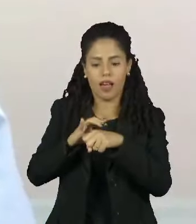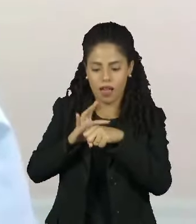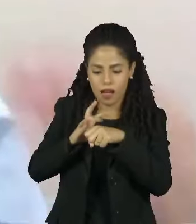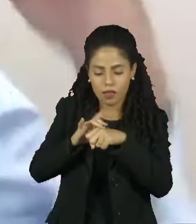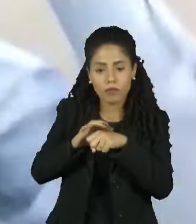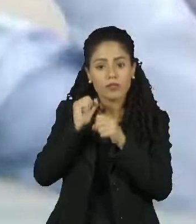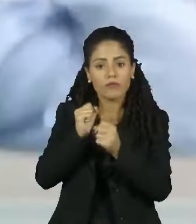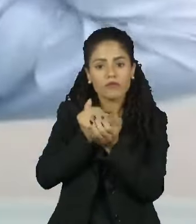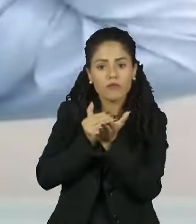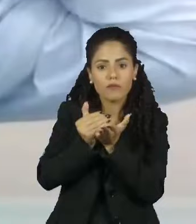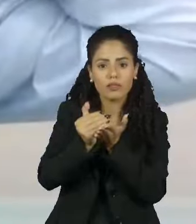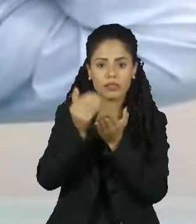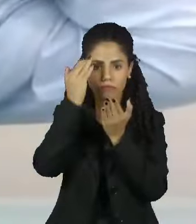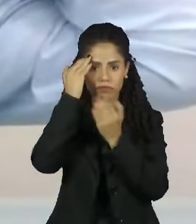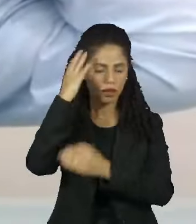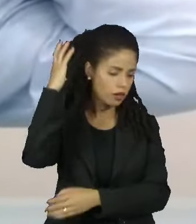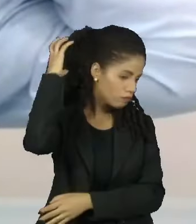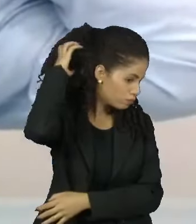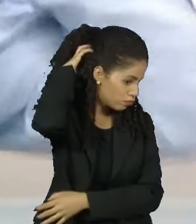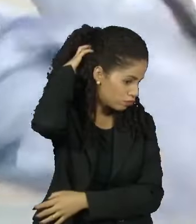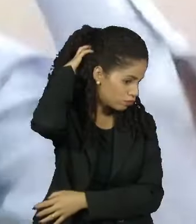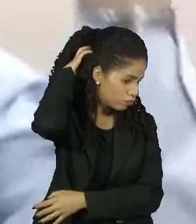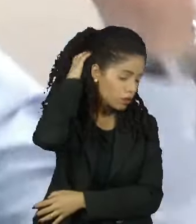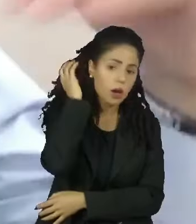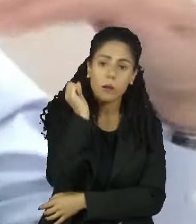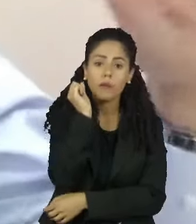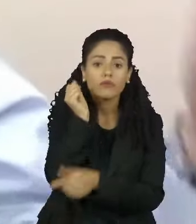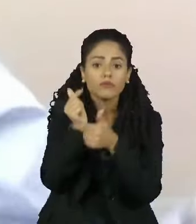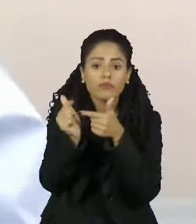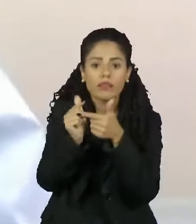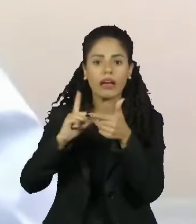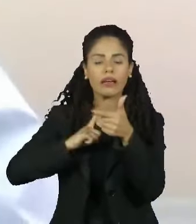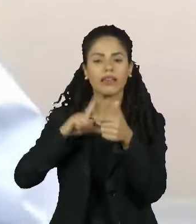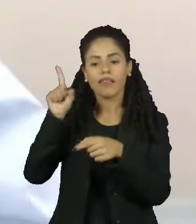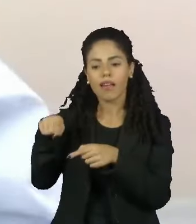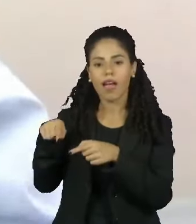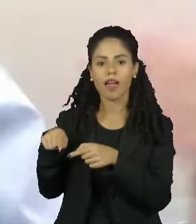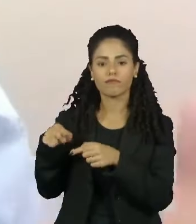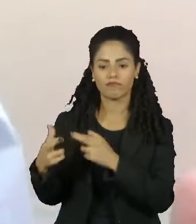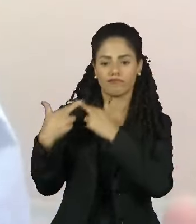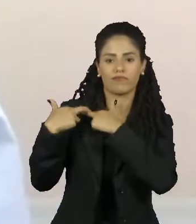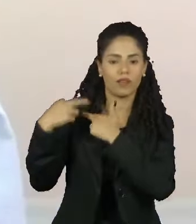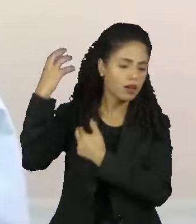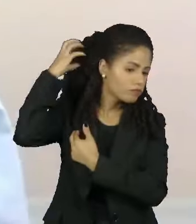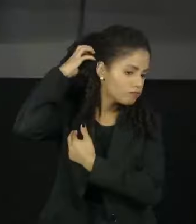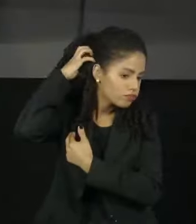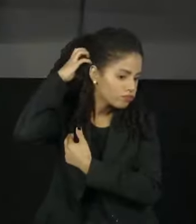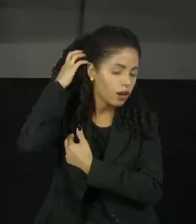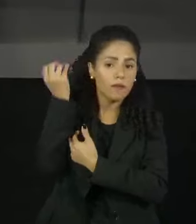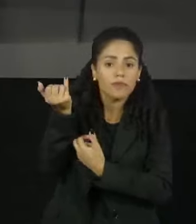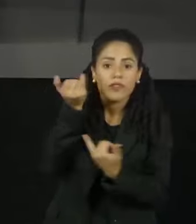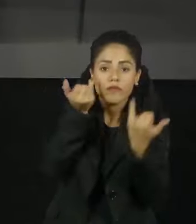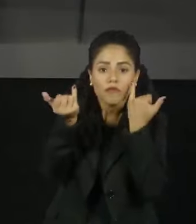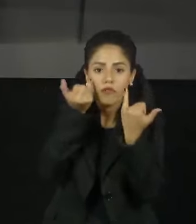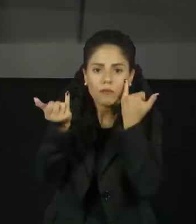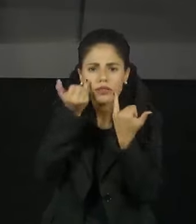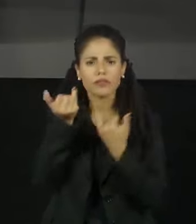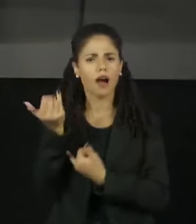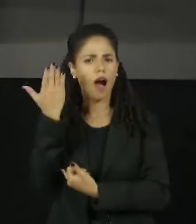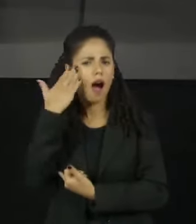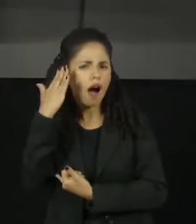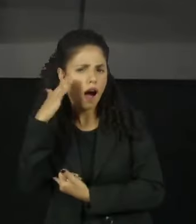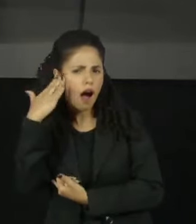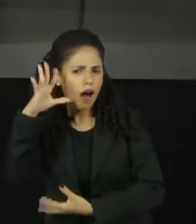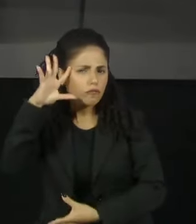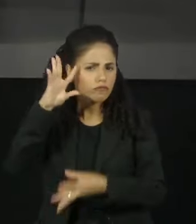circunstância em regiões mais posteriores do cérebro, que são aquelas responsáveis por receber, interpretar,